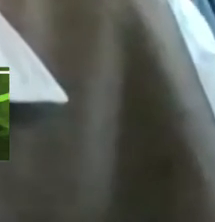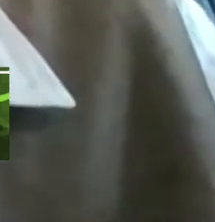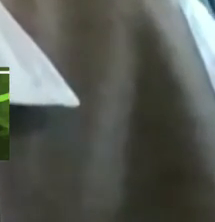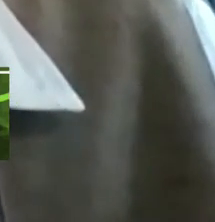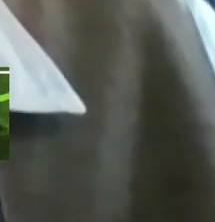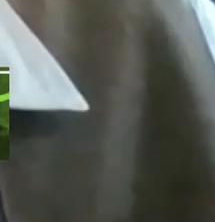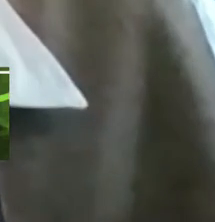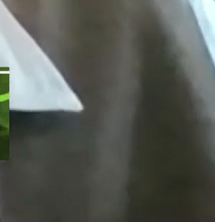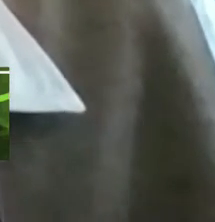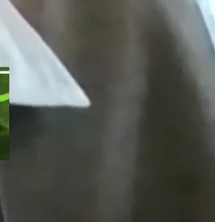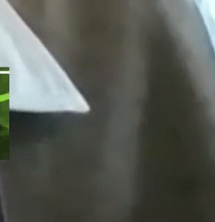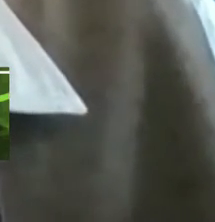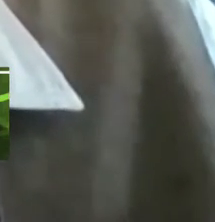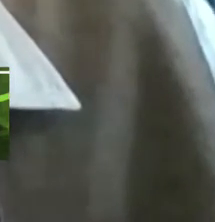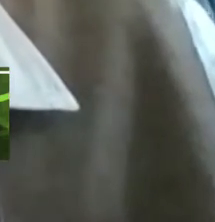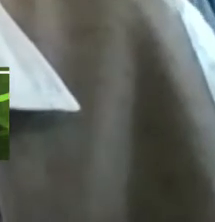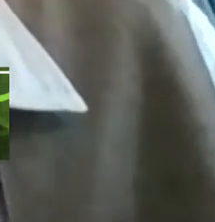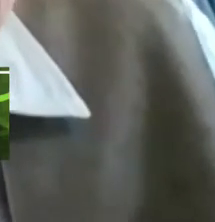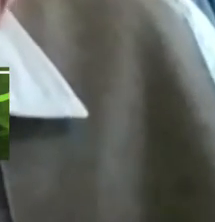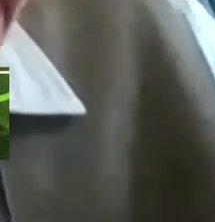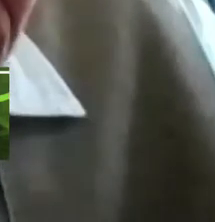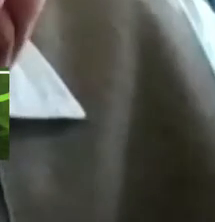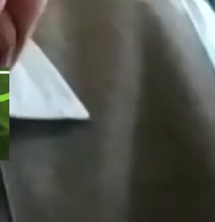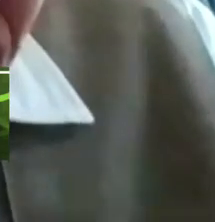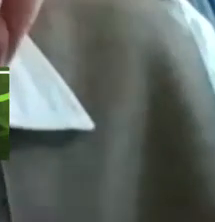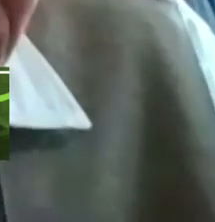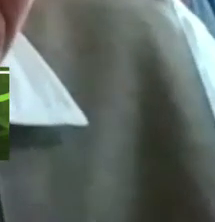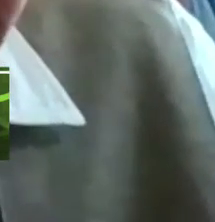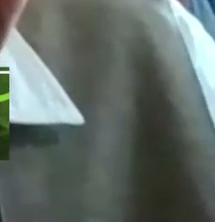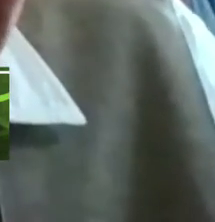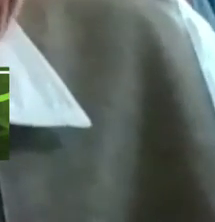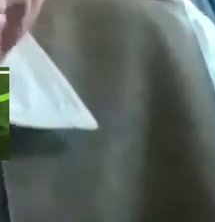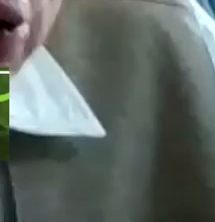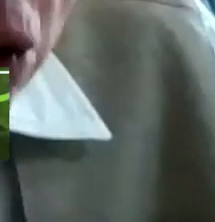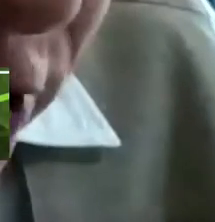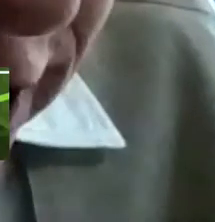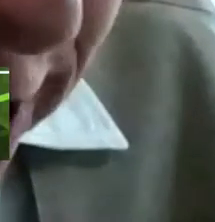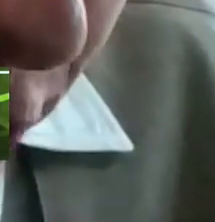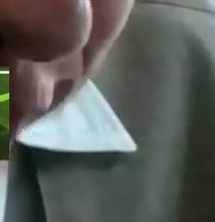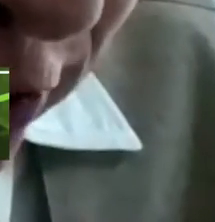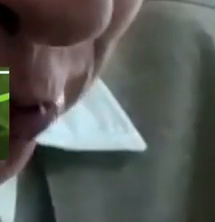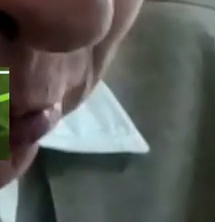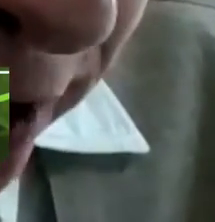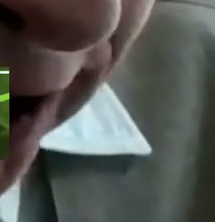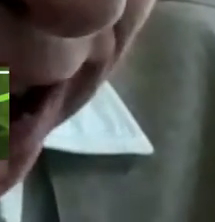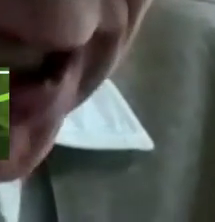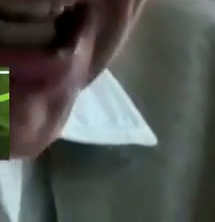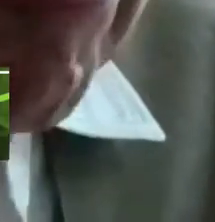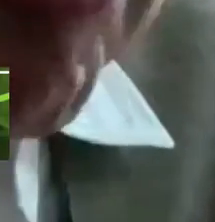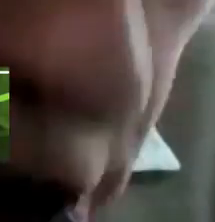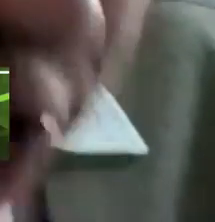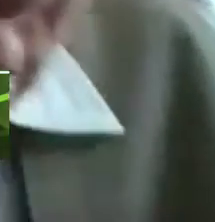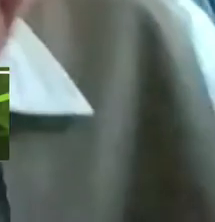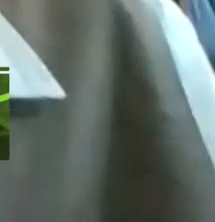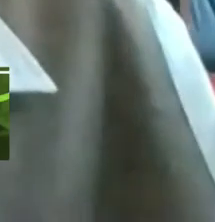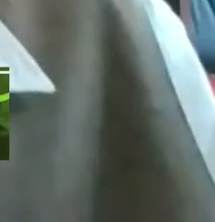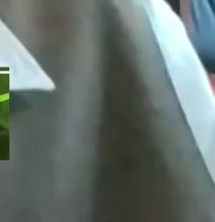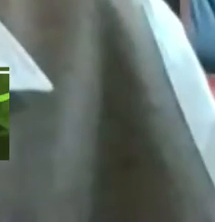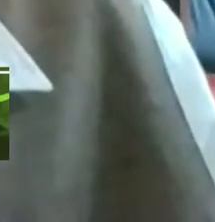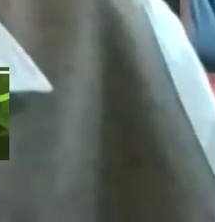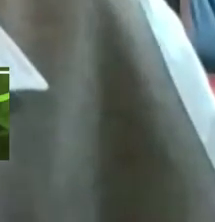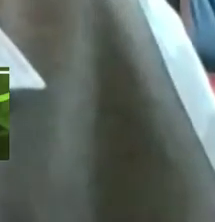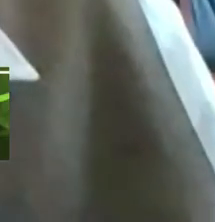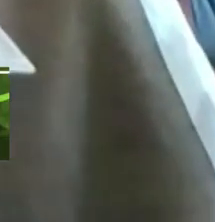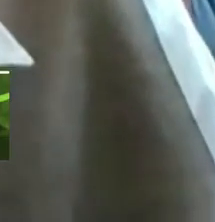lei que eu fiz há 20 anos atrás do fundo estadual de cultura Danieli está aqui sabe o duro que deu fazer cumprir a lei 20 anos